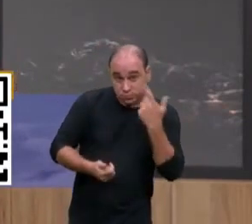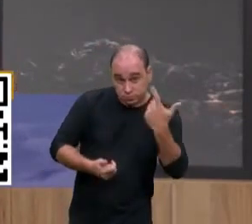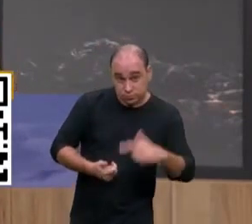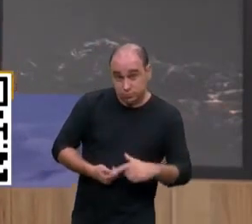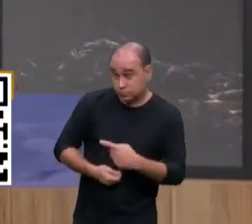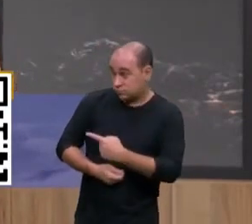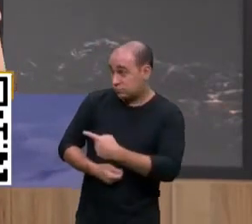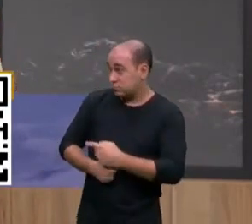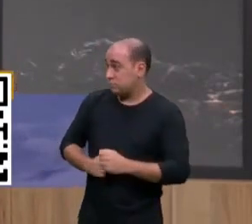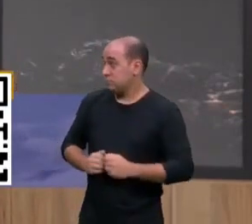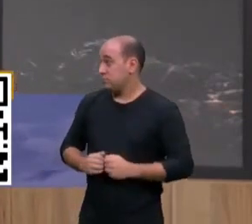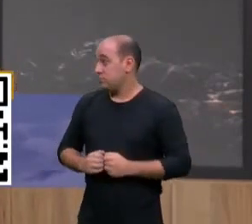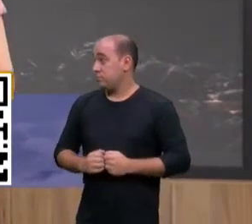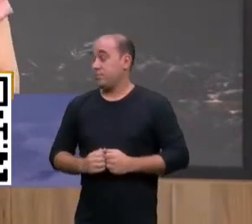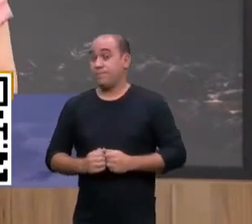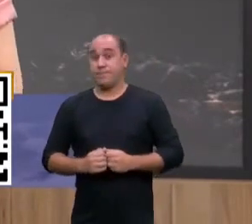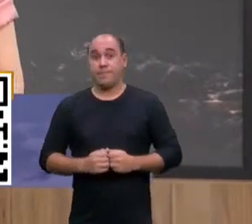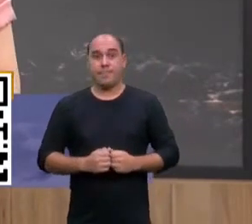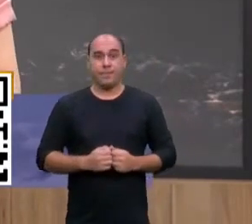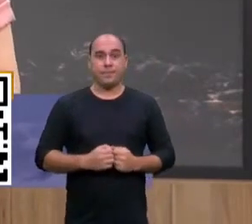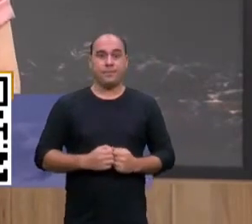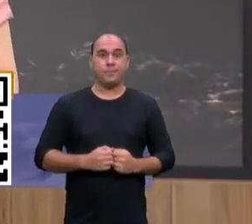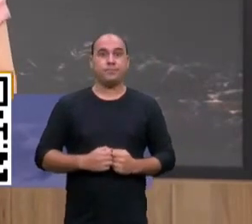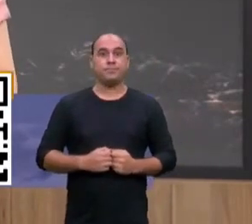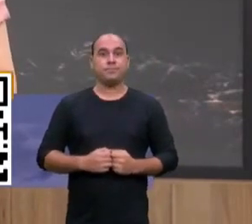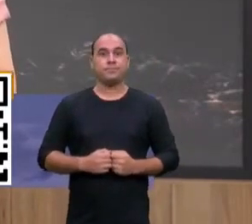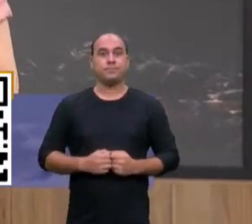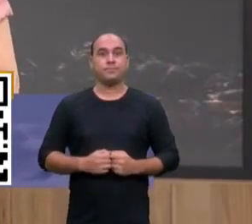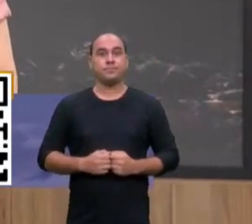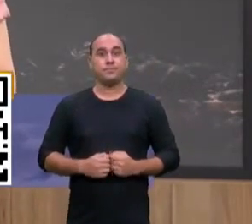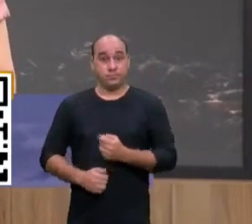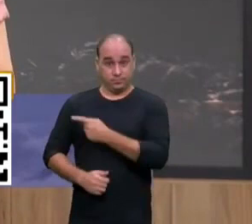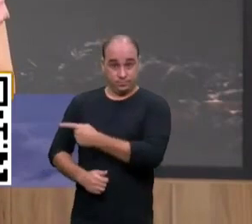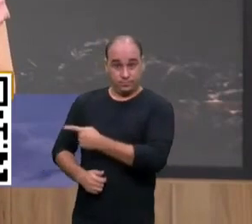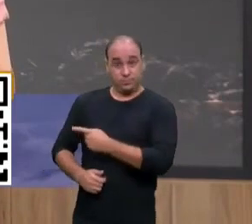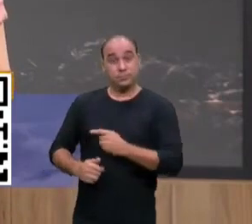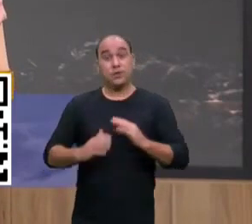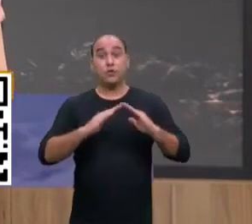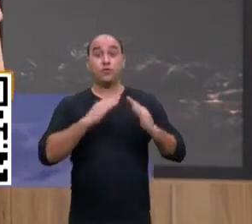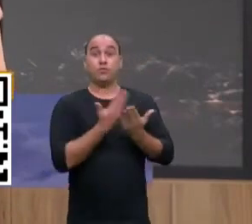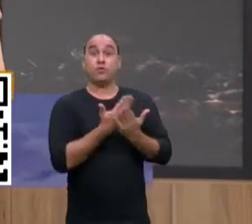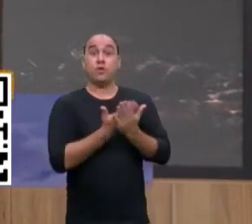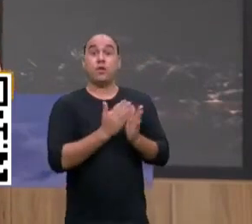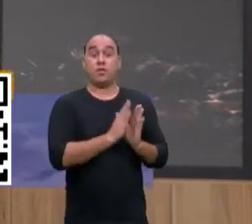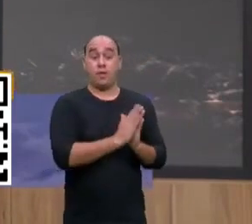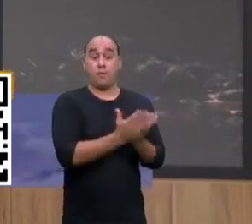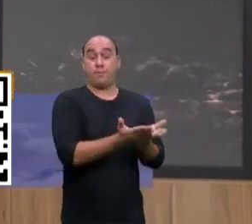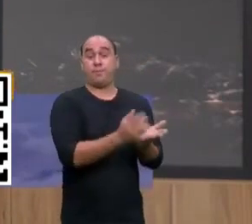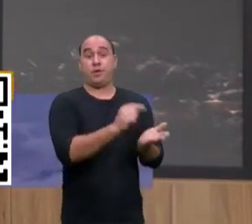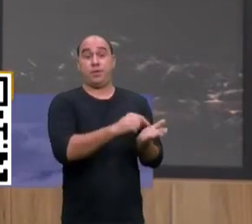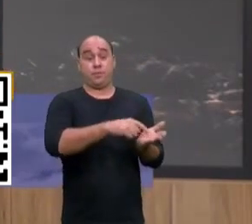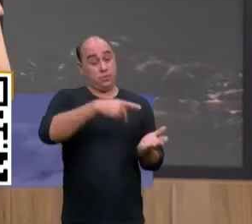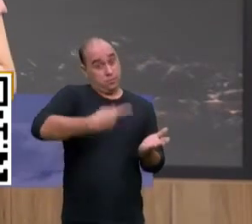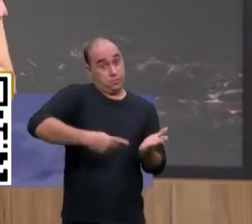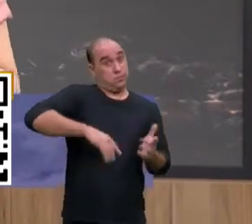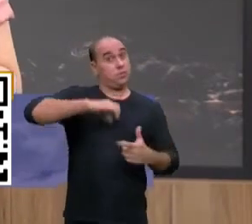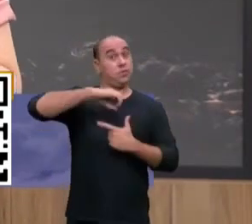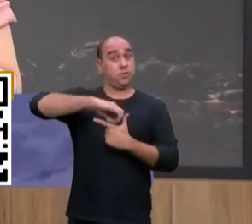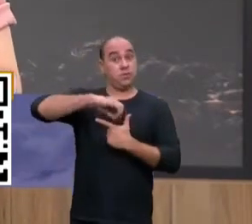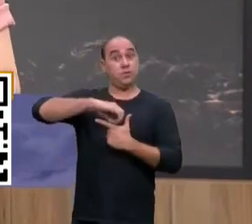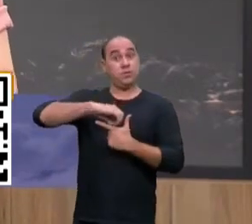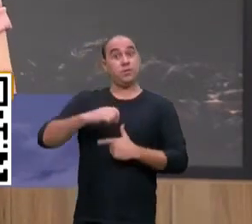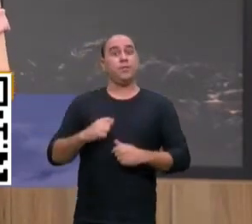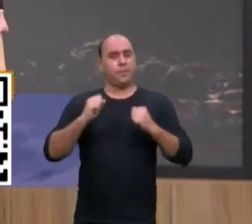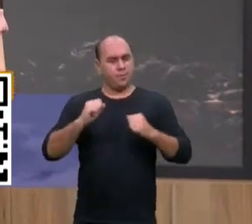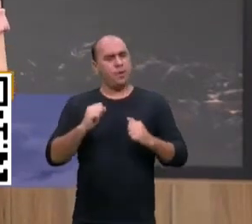2731-10 a operadora 12 e 21 27 3121 esse é o telefone da Escola Bíblica da TV Novo Tempo e você